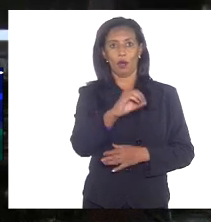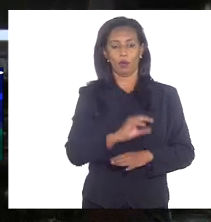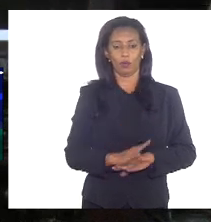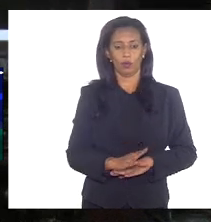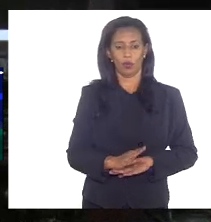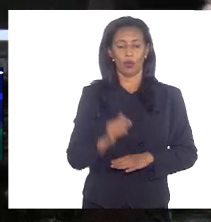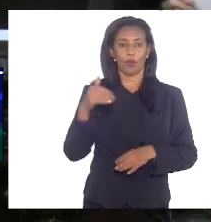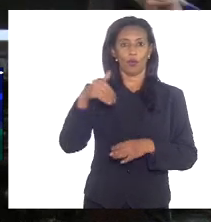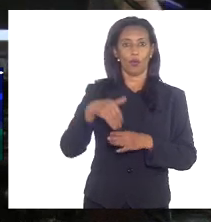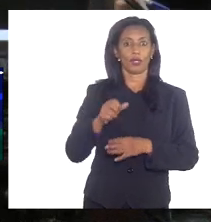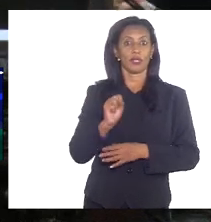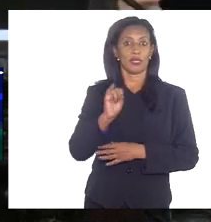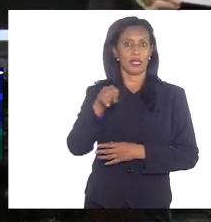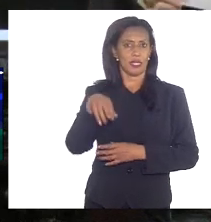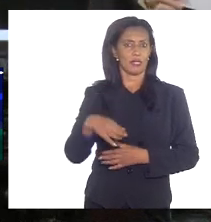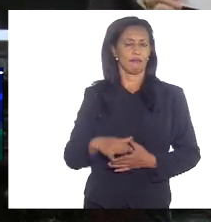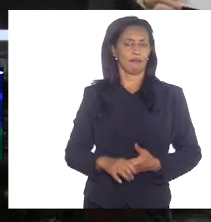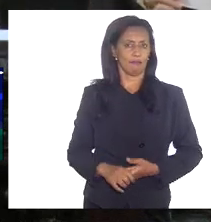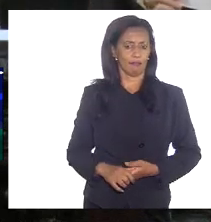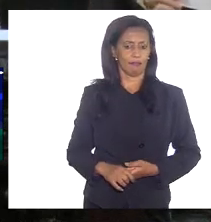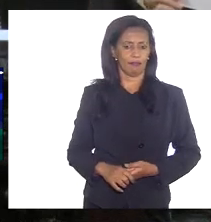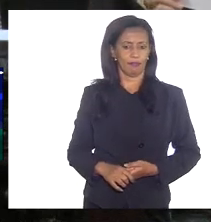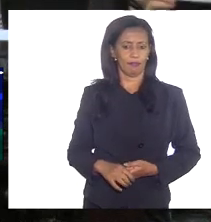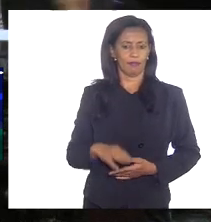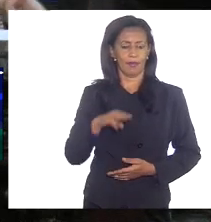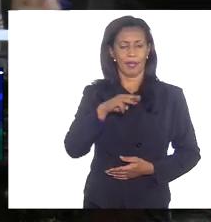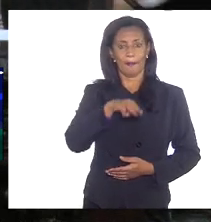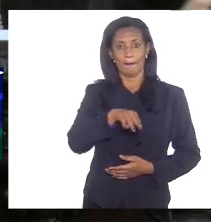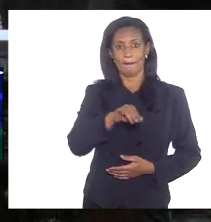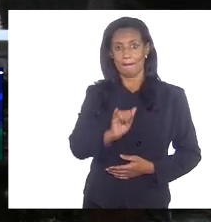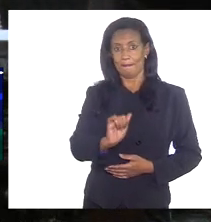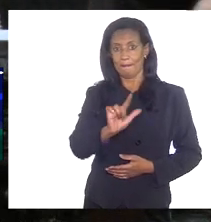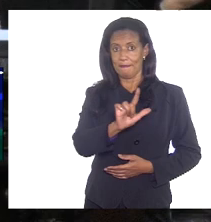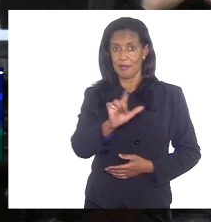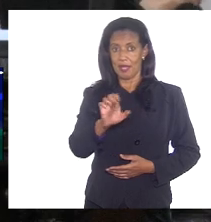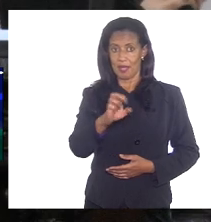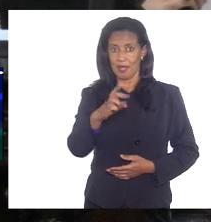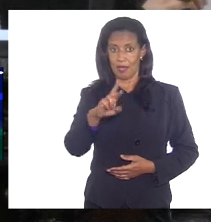votou sim. Deputado Marcos Miller,